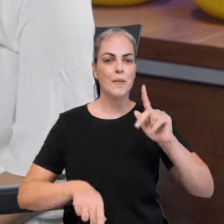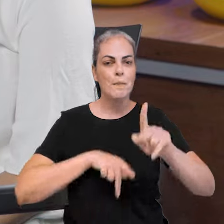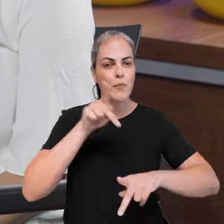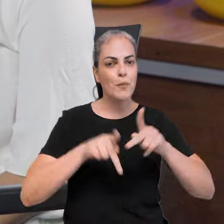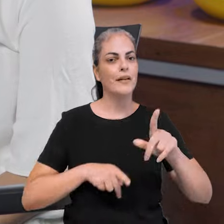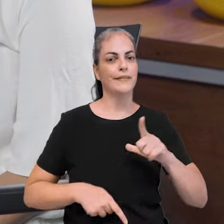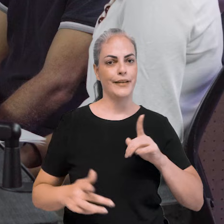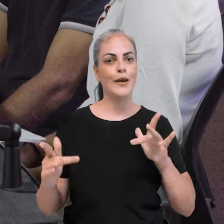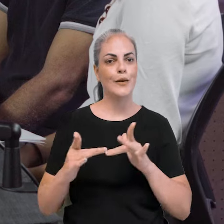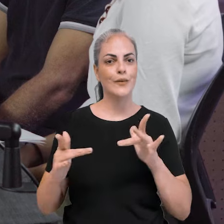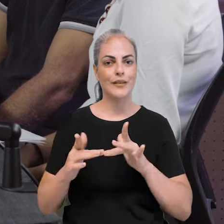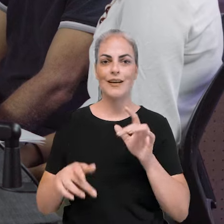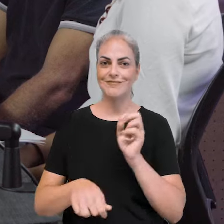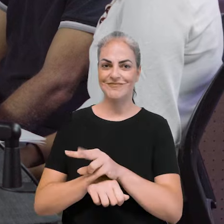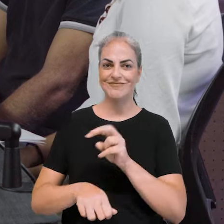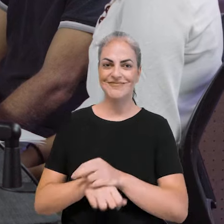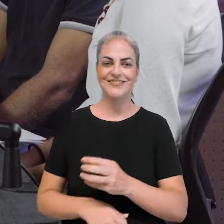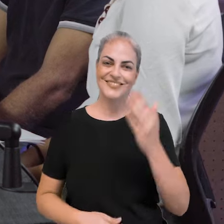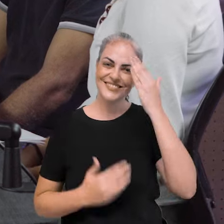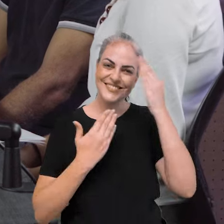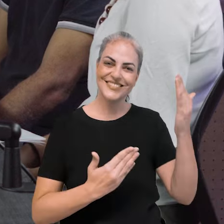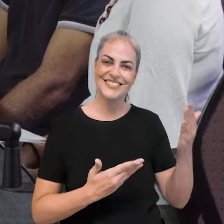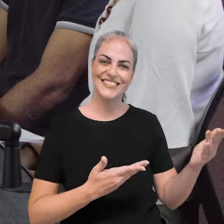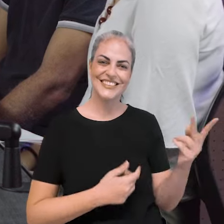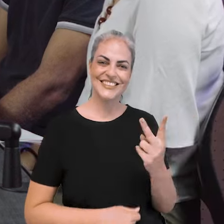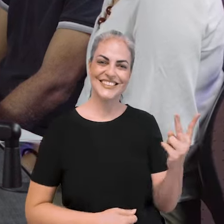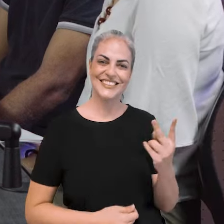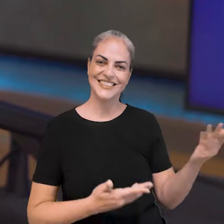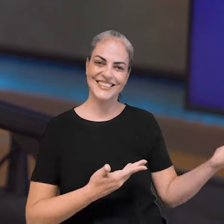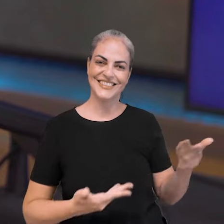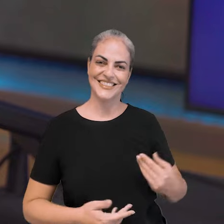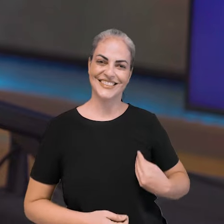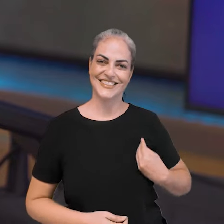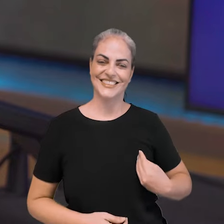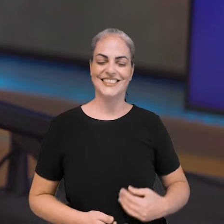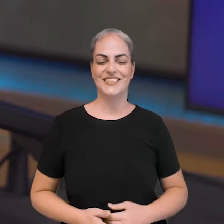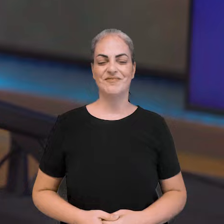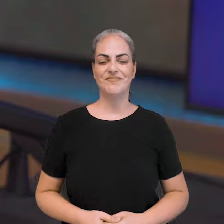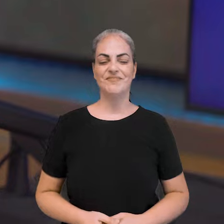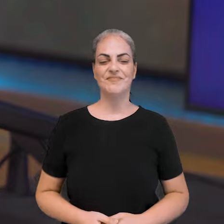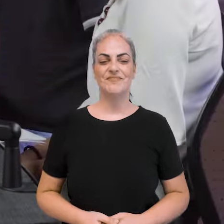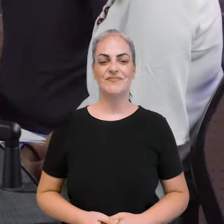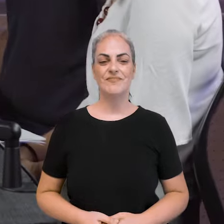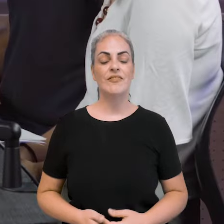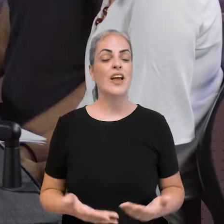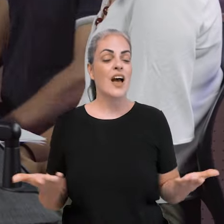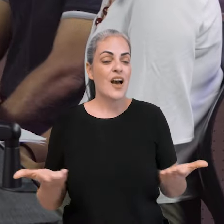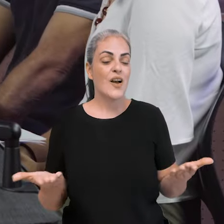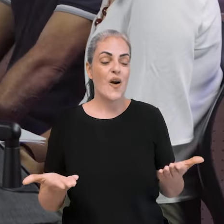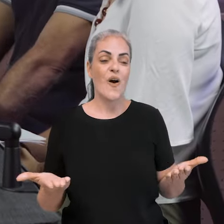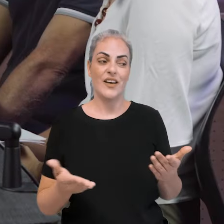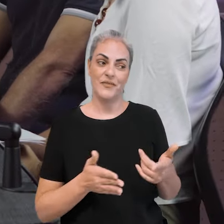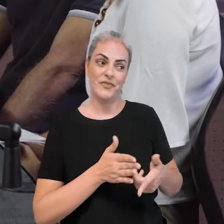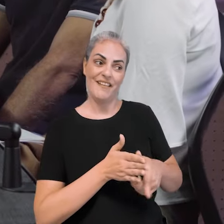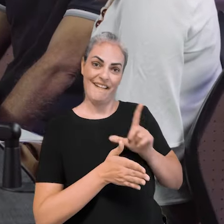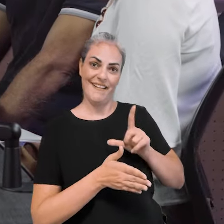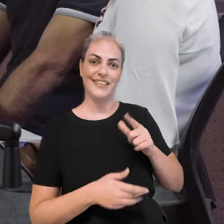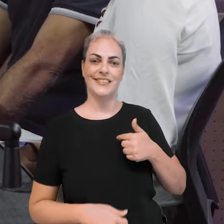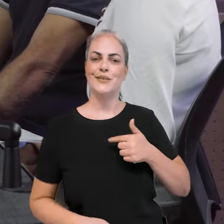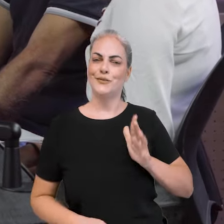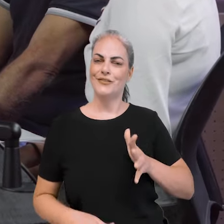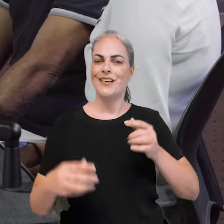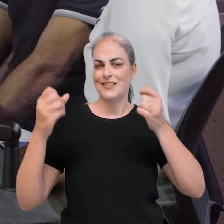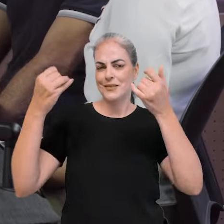Expostas a Agrotóxicos. Muito obrigada pela presença de vocês dois aqui. E Denise, para a gente começar agora na abertura do programa, eu